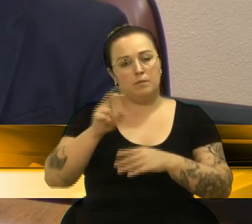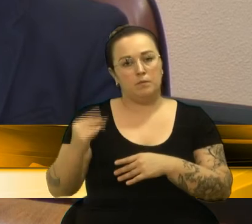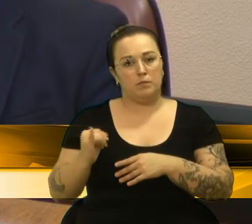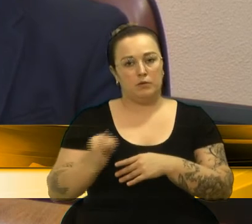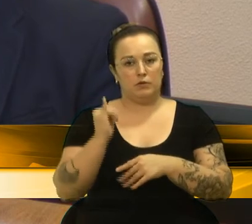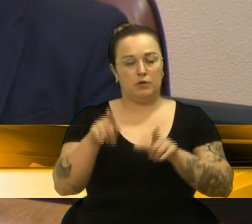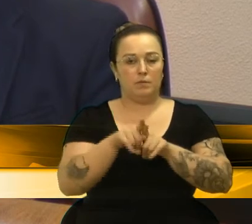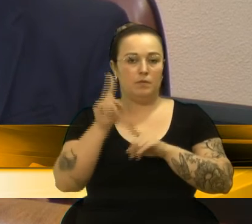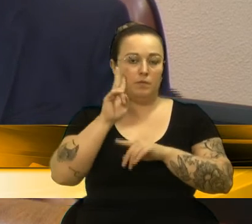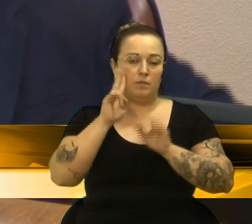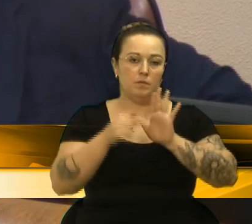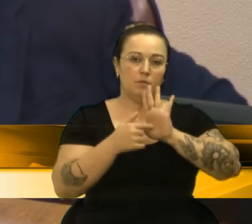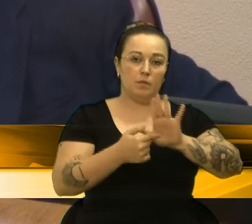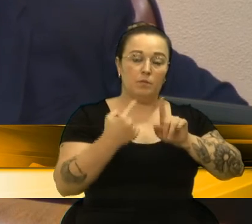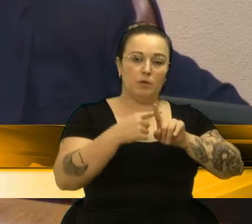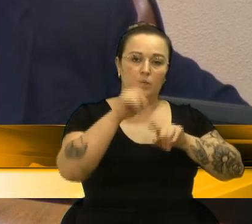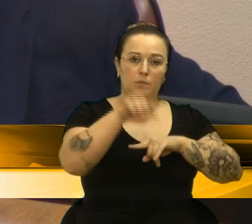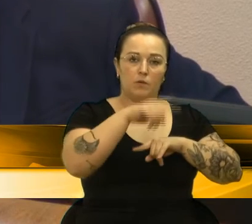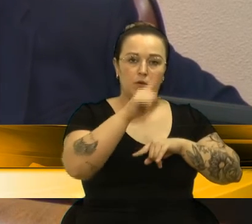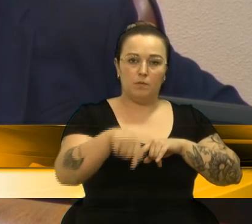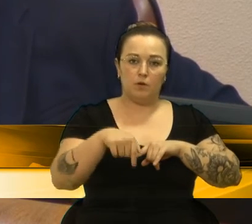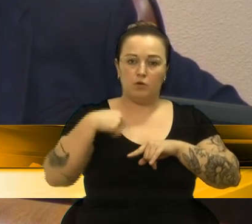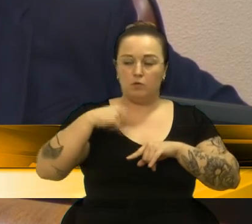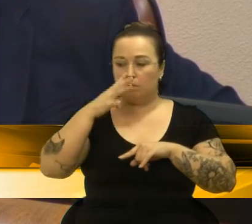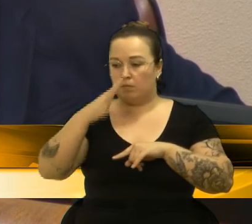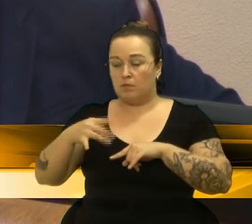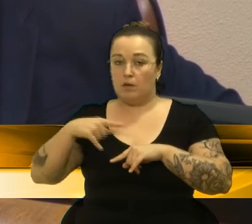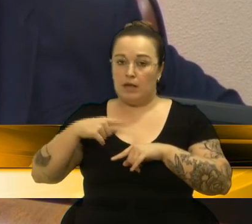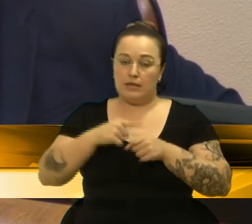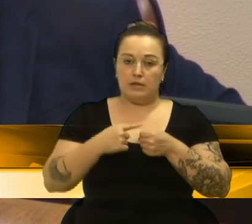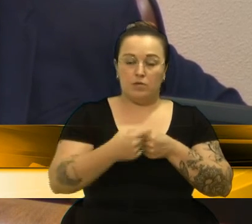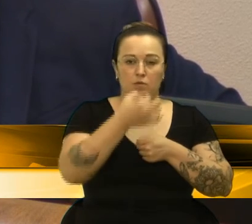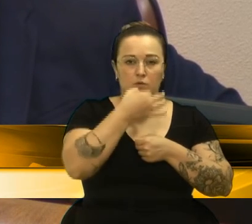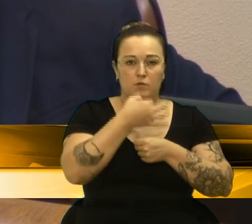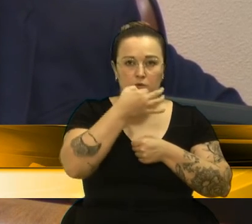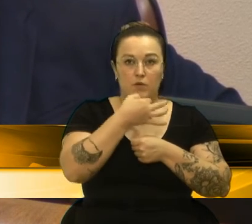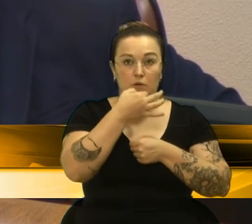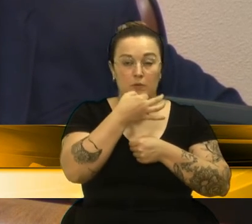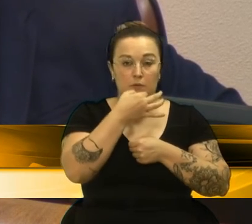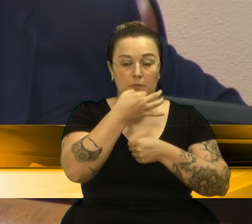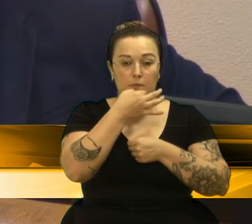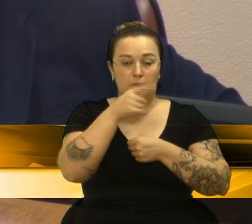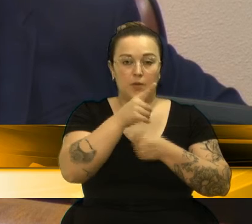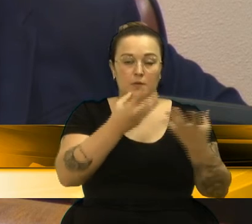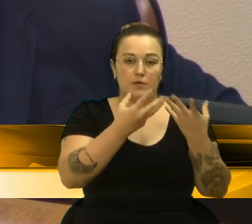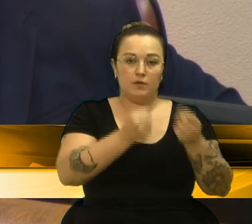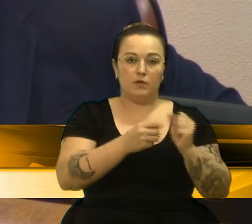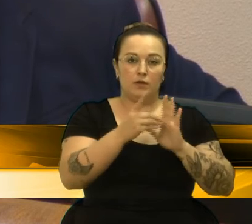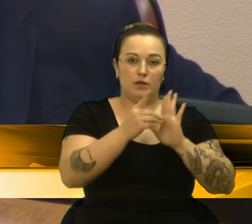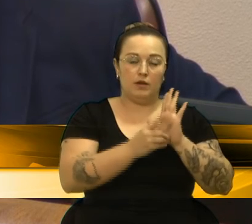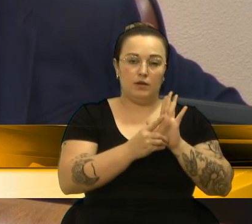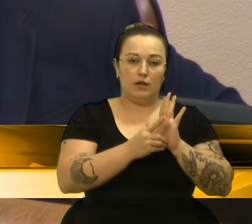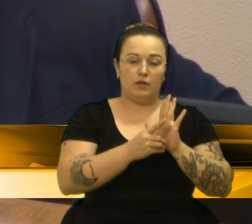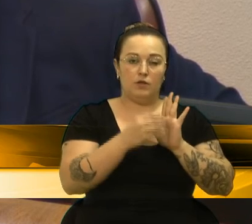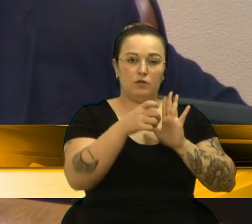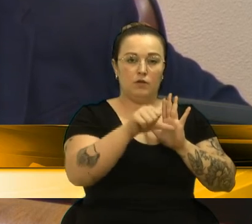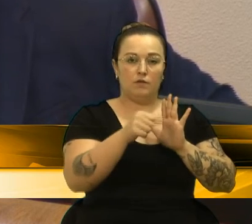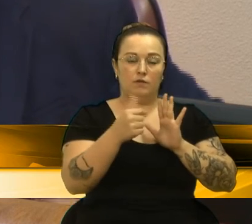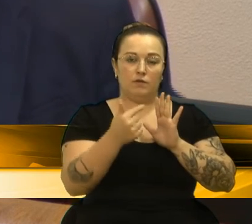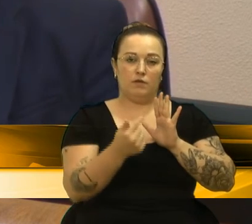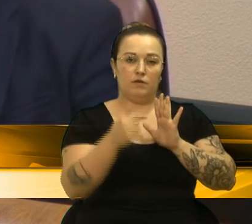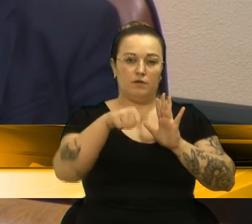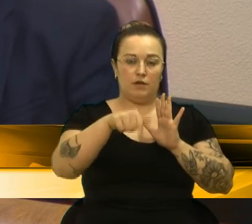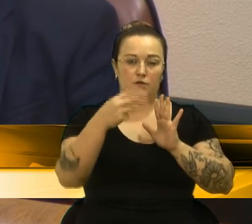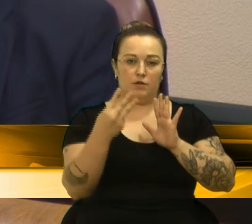da referida proibição alegada pelo denunciante. O município de Caxias do Sul editou o decreto 19736/2018, documento 02,